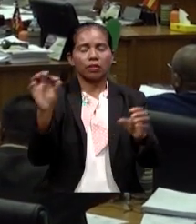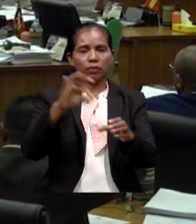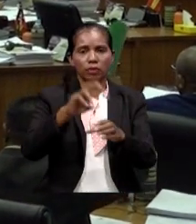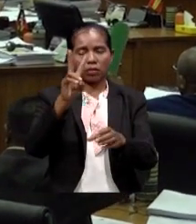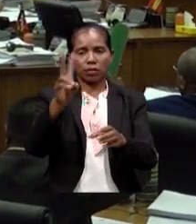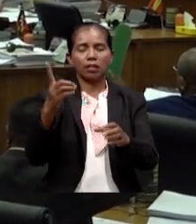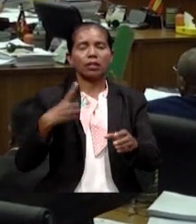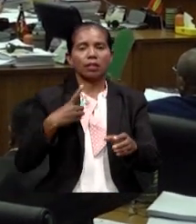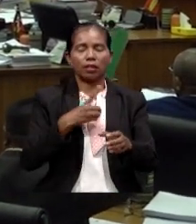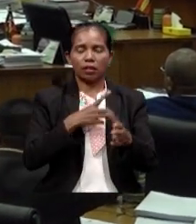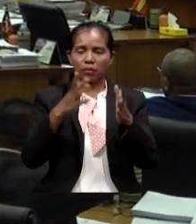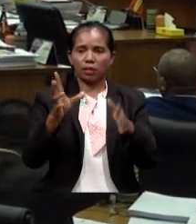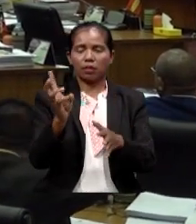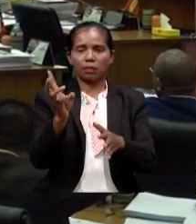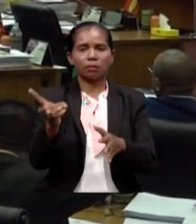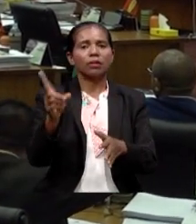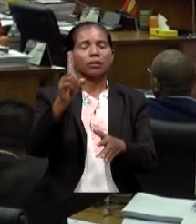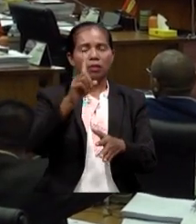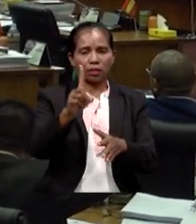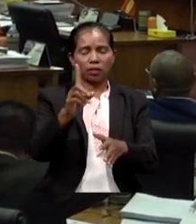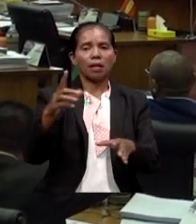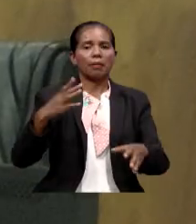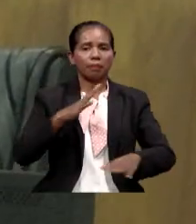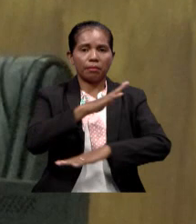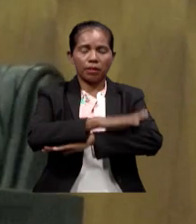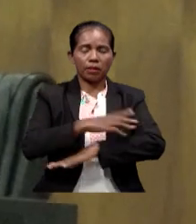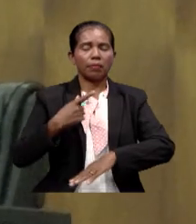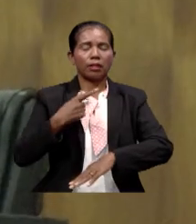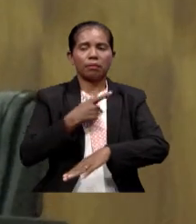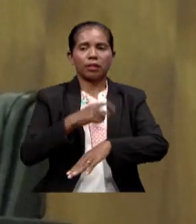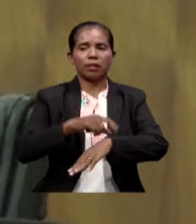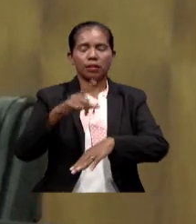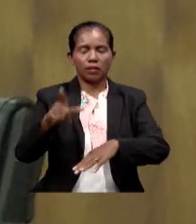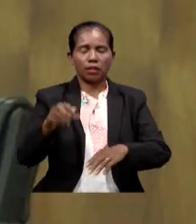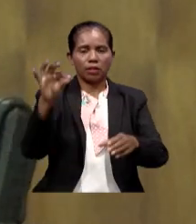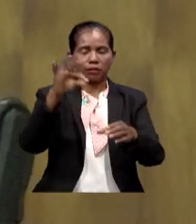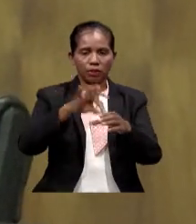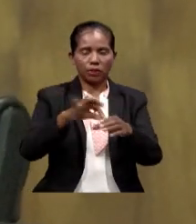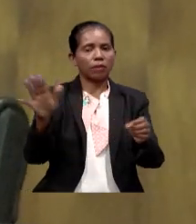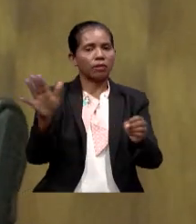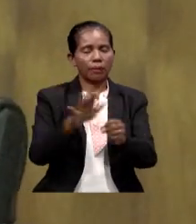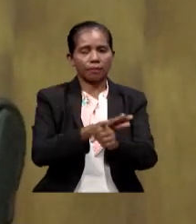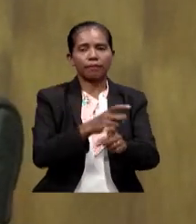nengun resing ida nebe presente nune meja parlamento nasional decidi voto refere confirmado